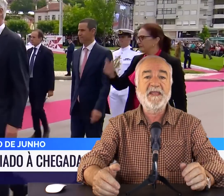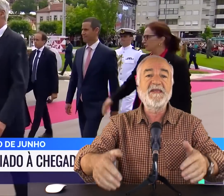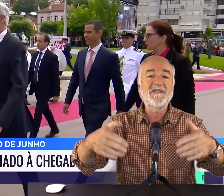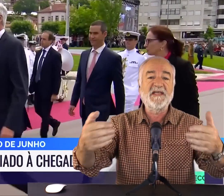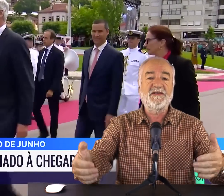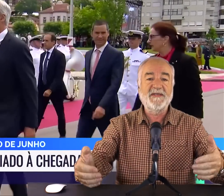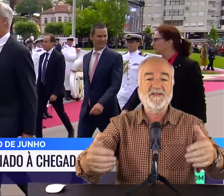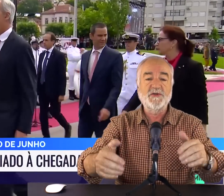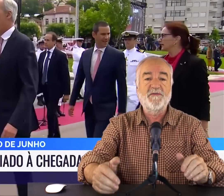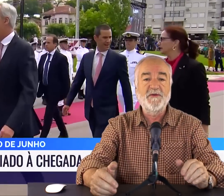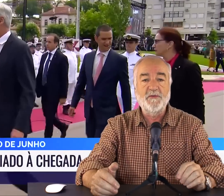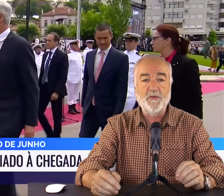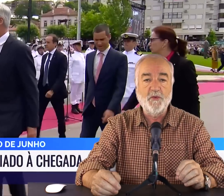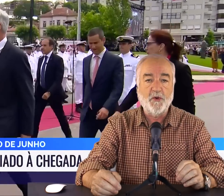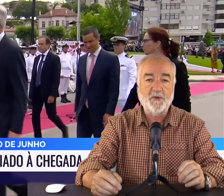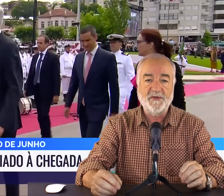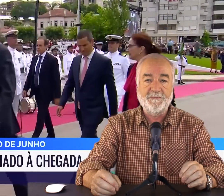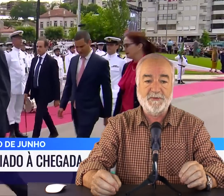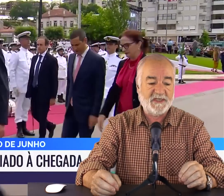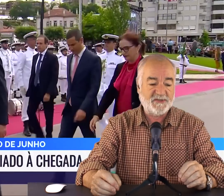chegar imediatamente